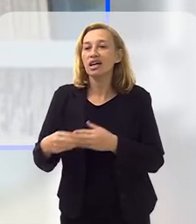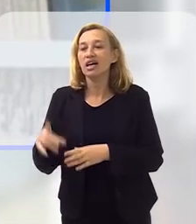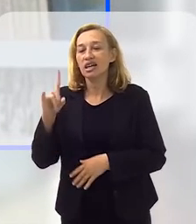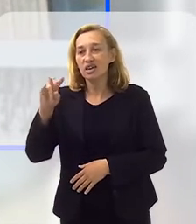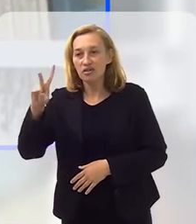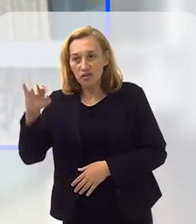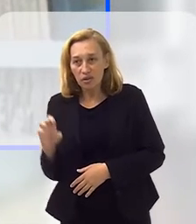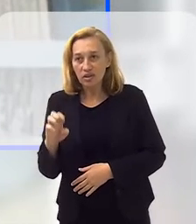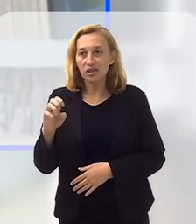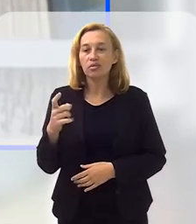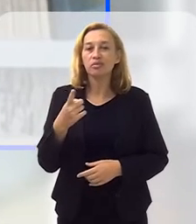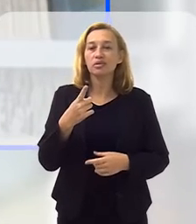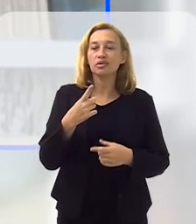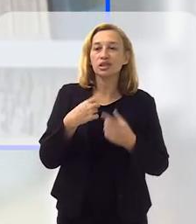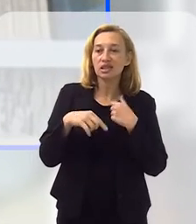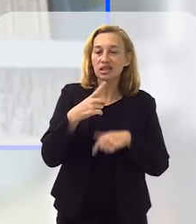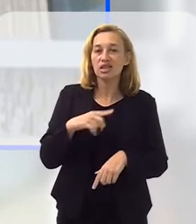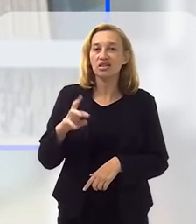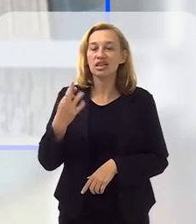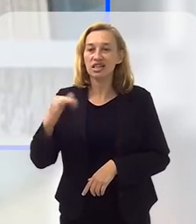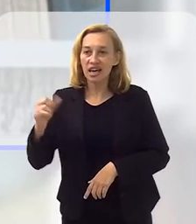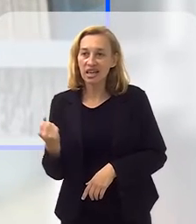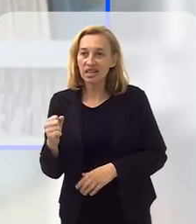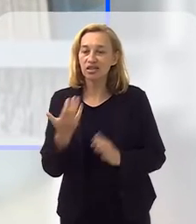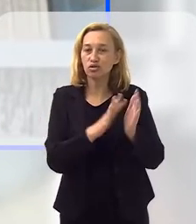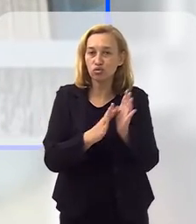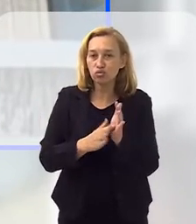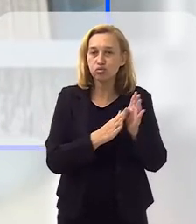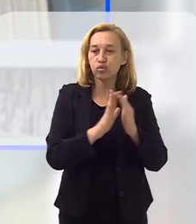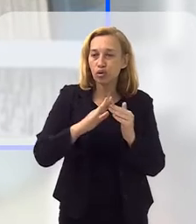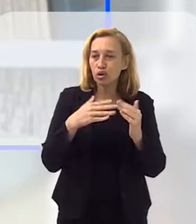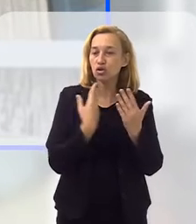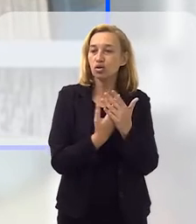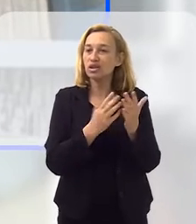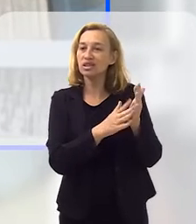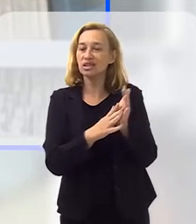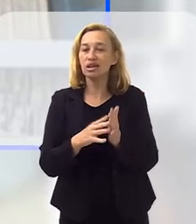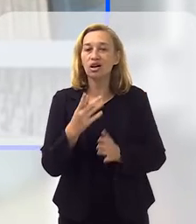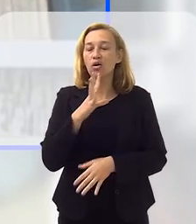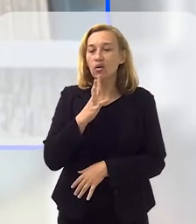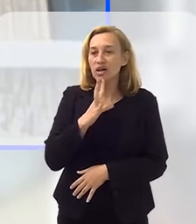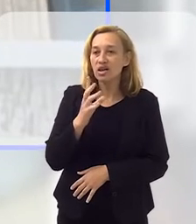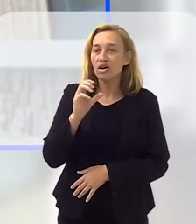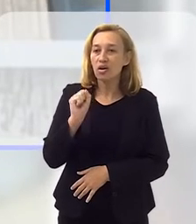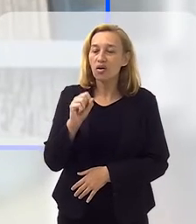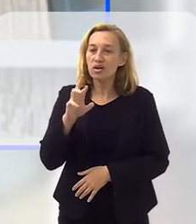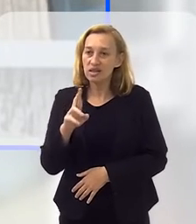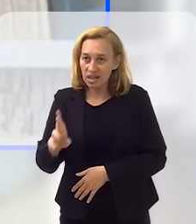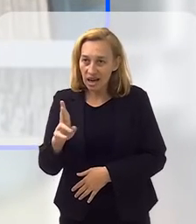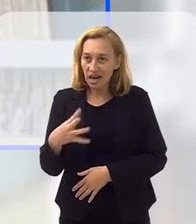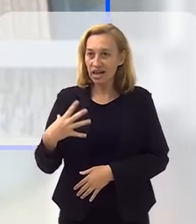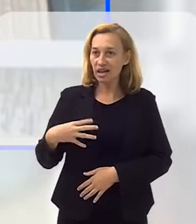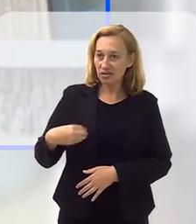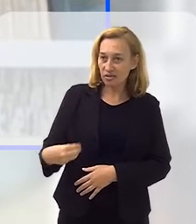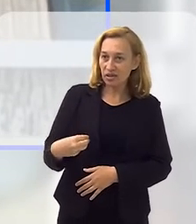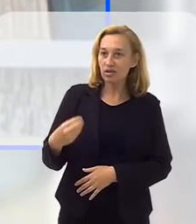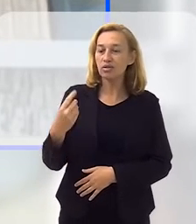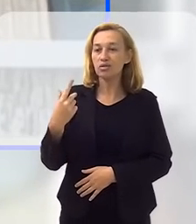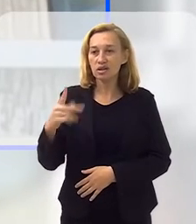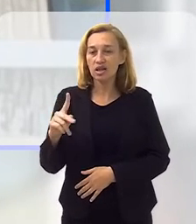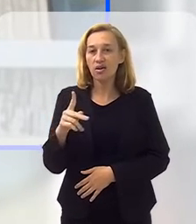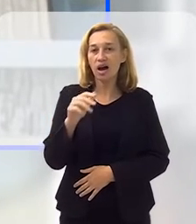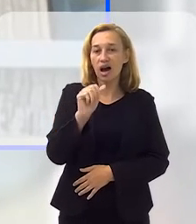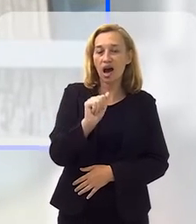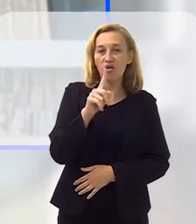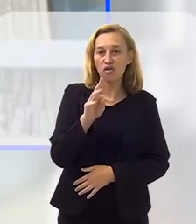Ivone para Prazer da Serrinha, para a escola de samba. Ali ela conhece o Oscar Costa, que era filho do